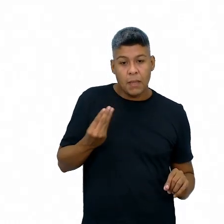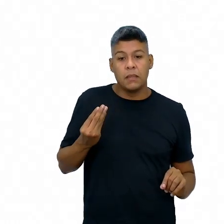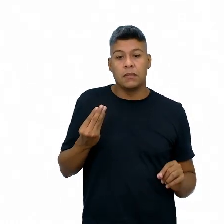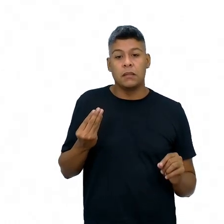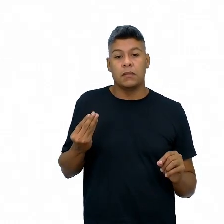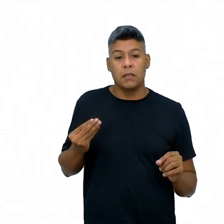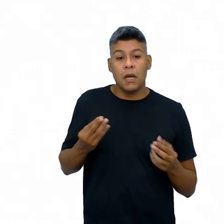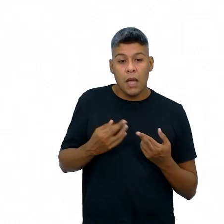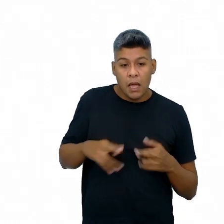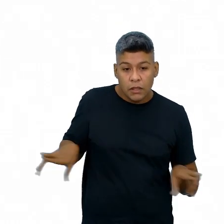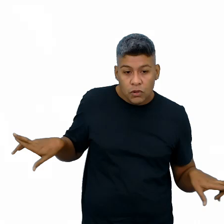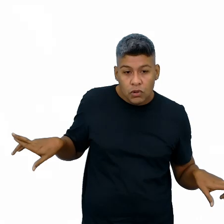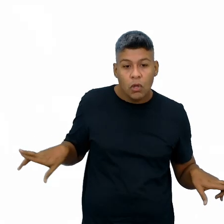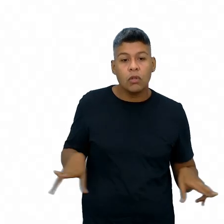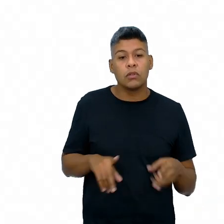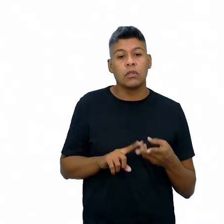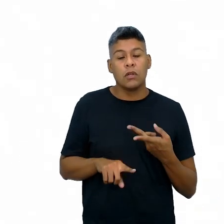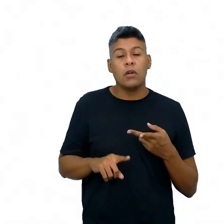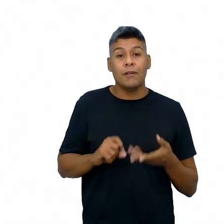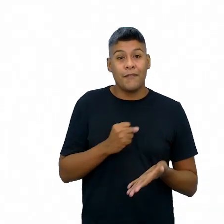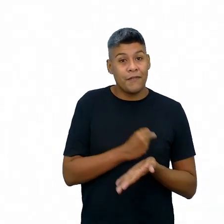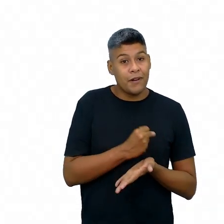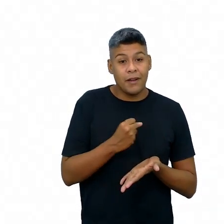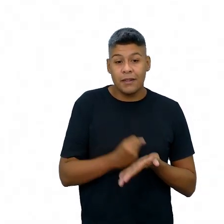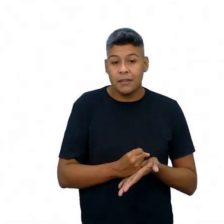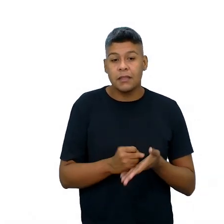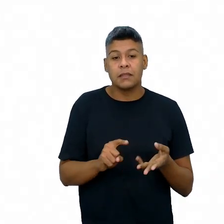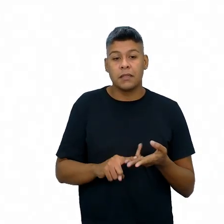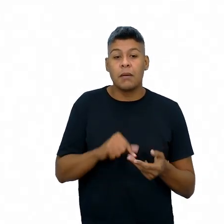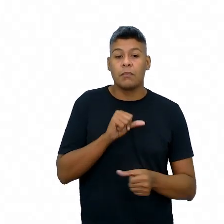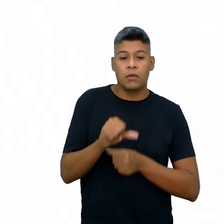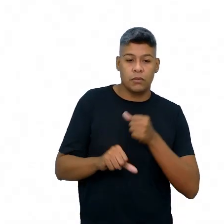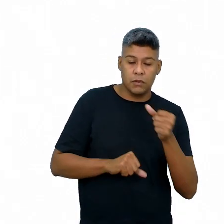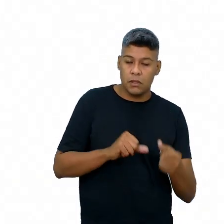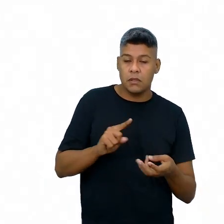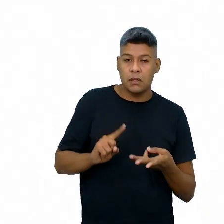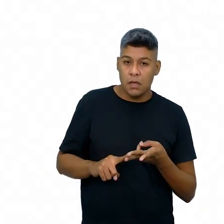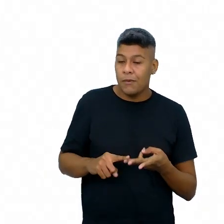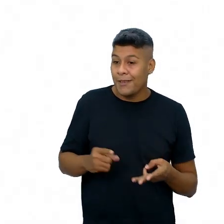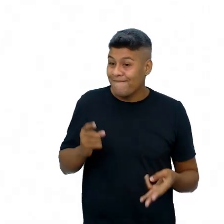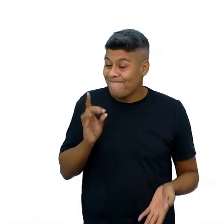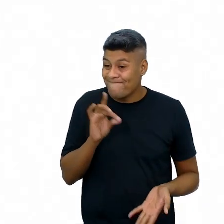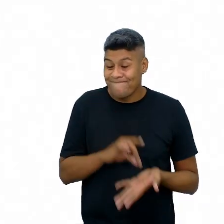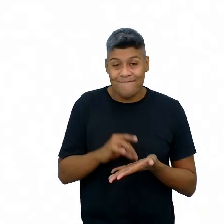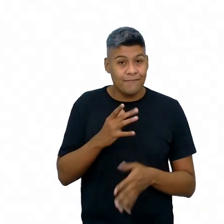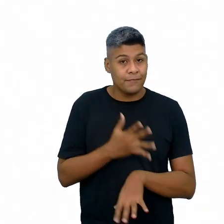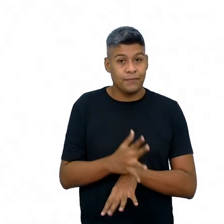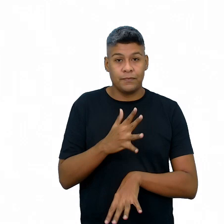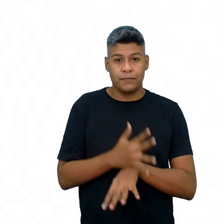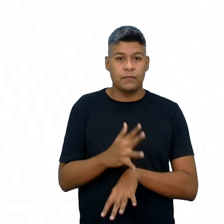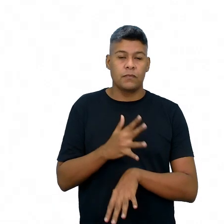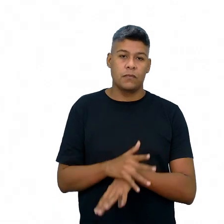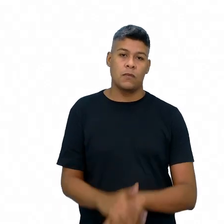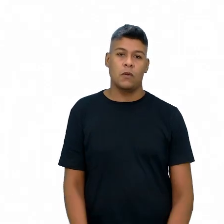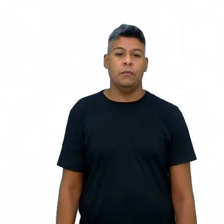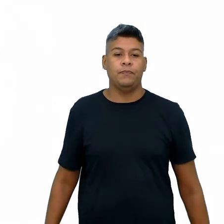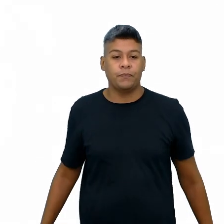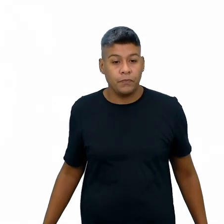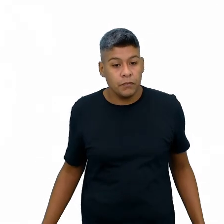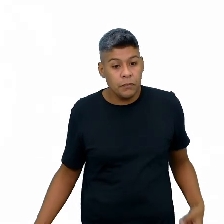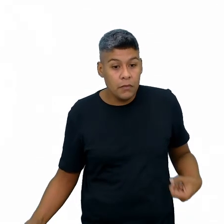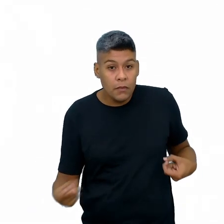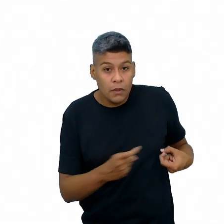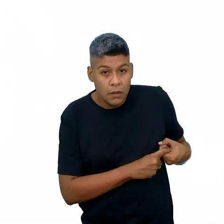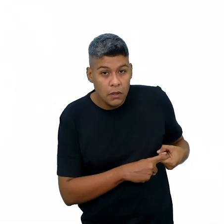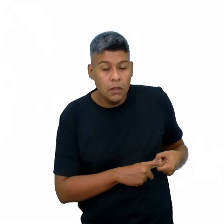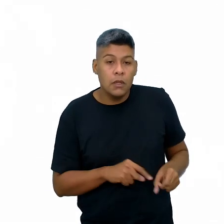abstração, resolução, validação, modificação e aplicação, né? Voltando